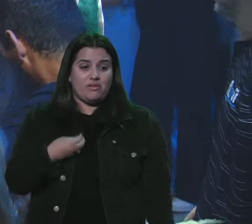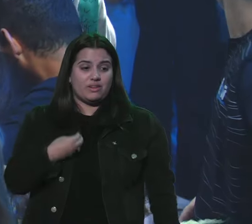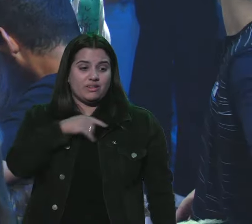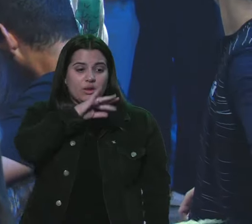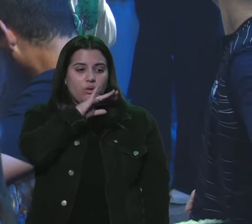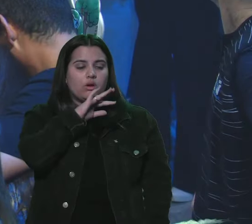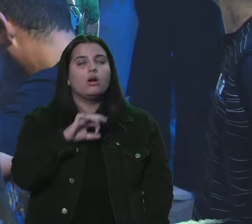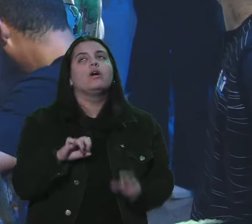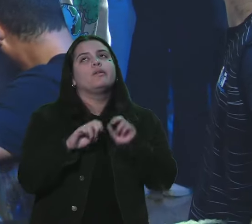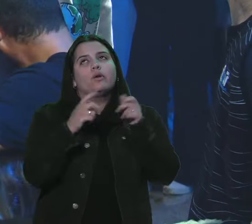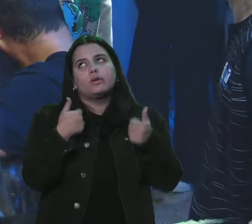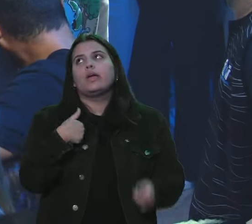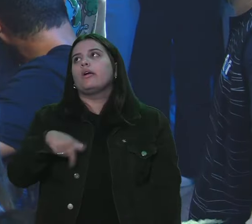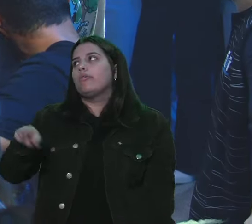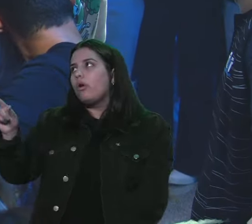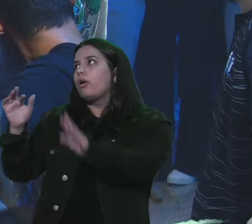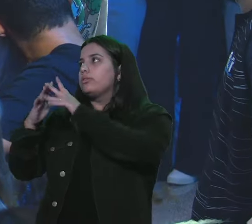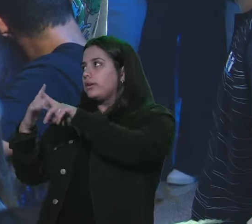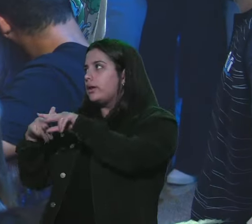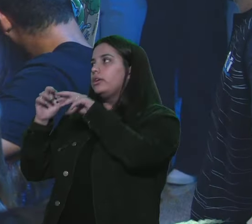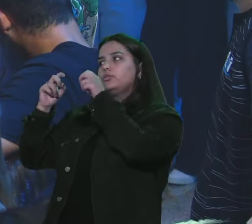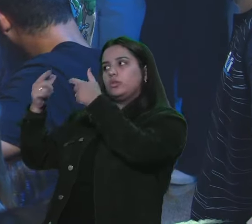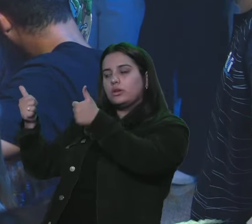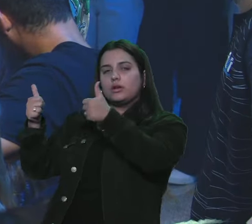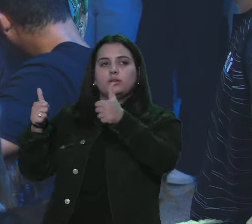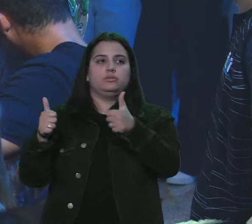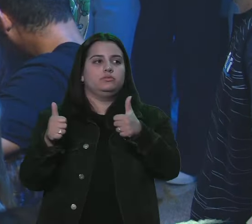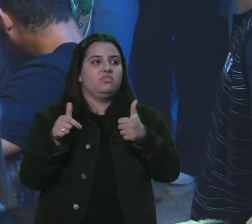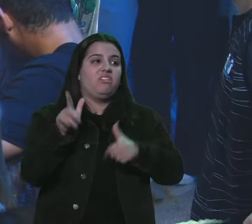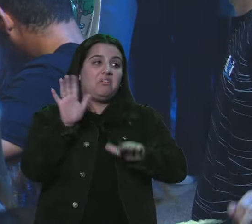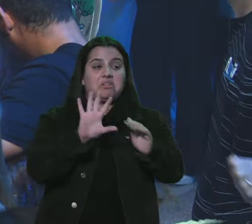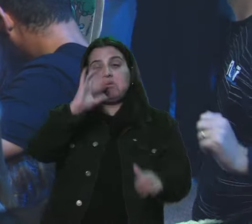que você falou: tá, agora eu vou na igreja, vai que